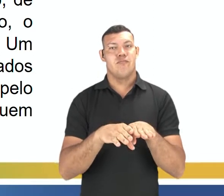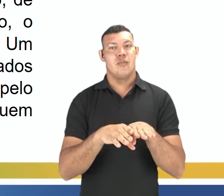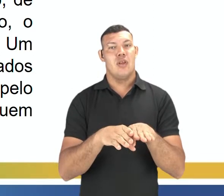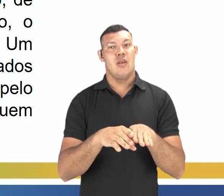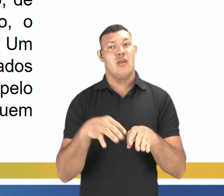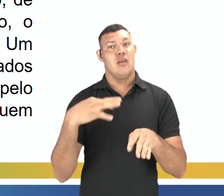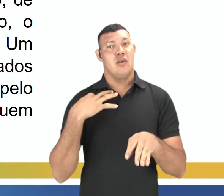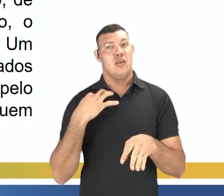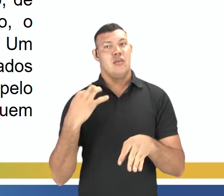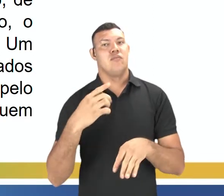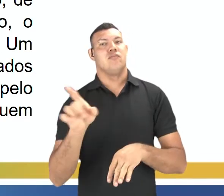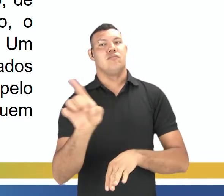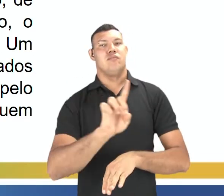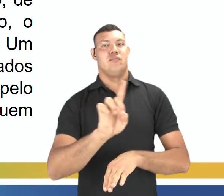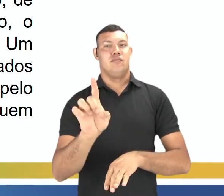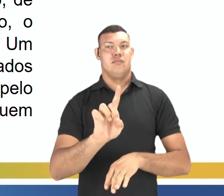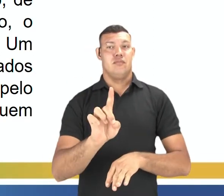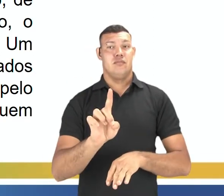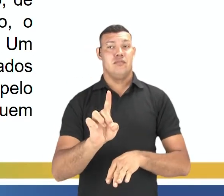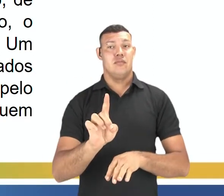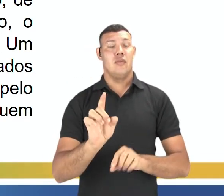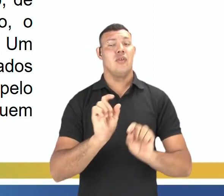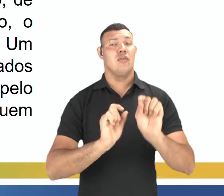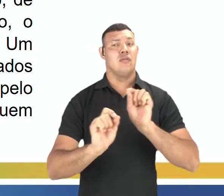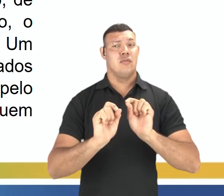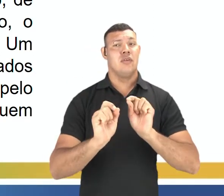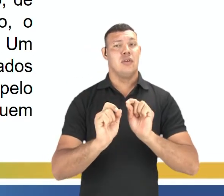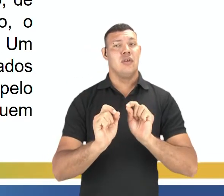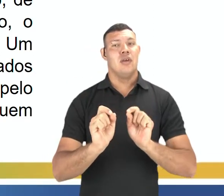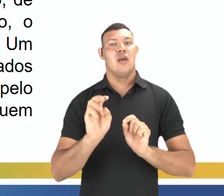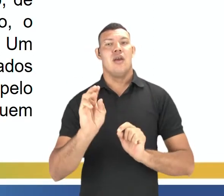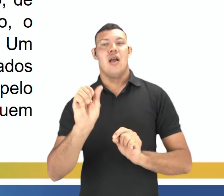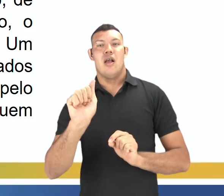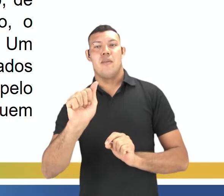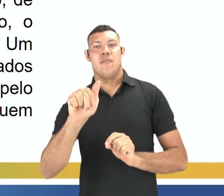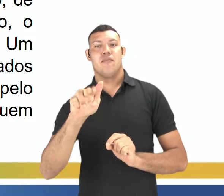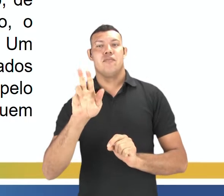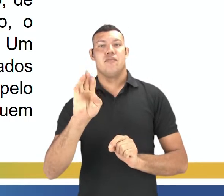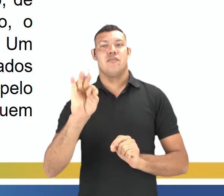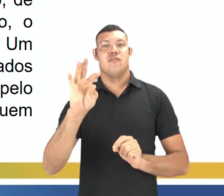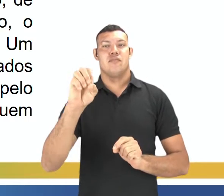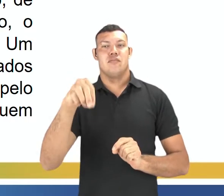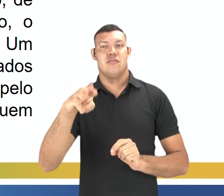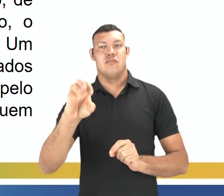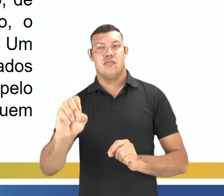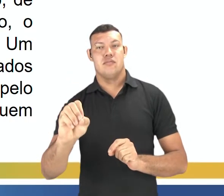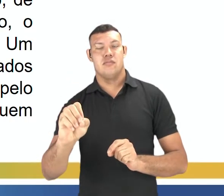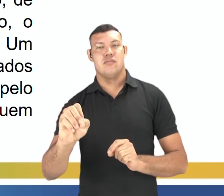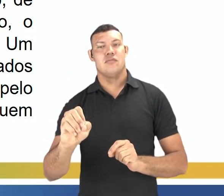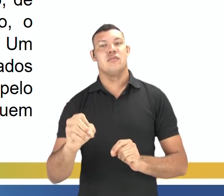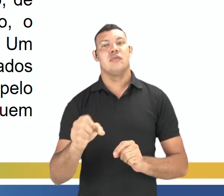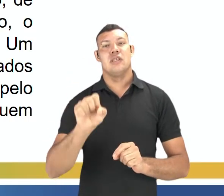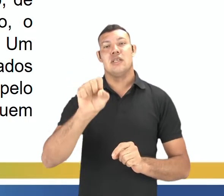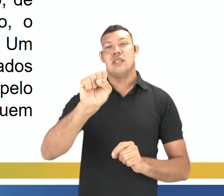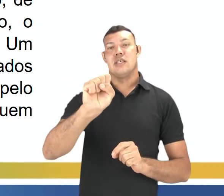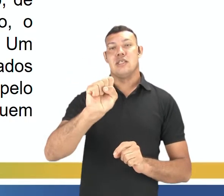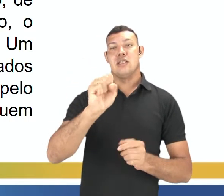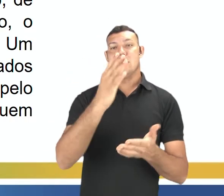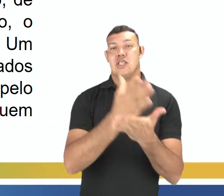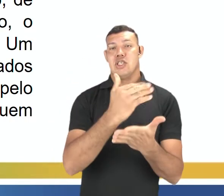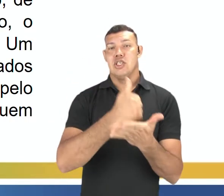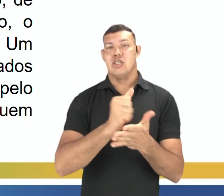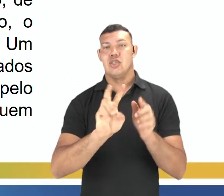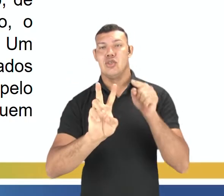involuntária. No sistema nervoso periférico autônomo, pode ainda ser dividido em simpático e